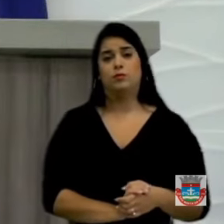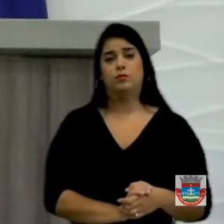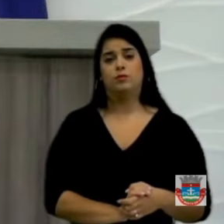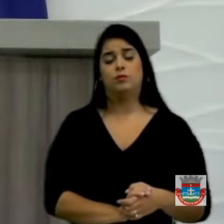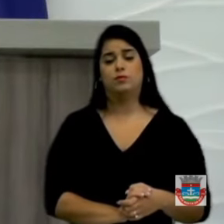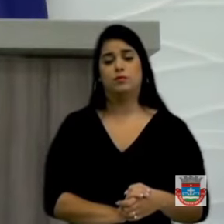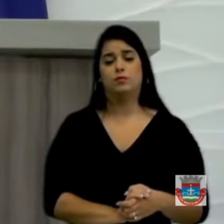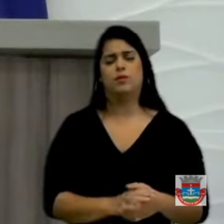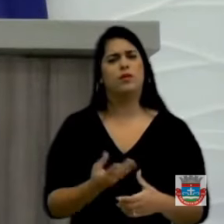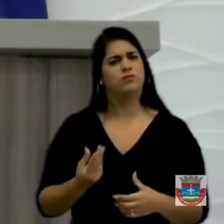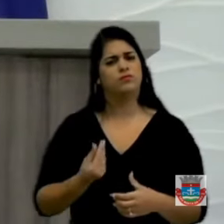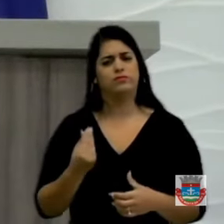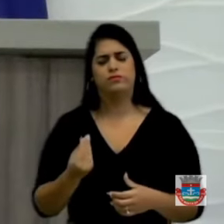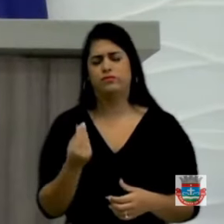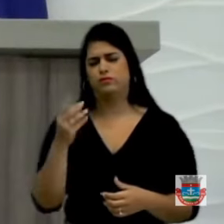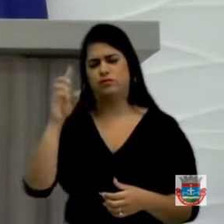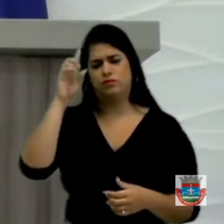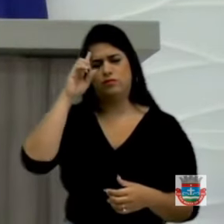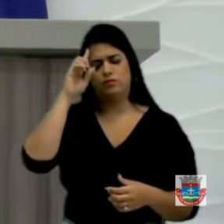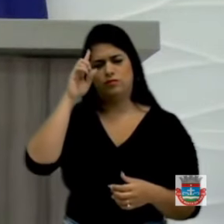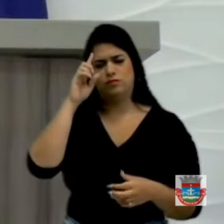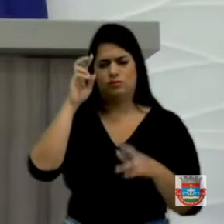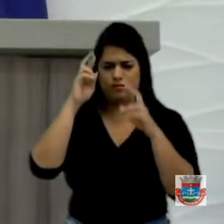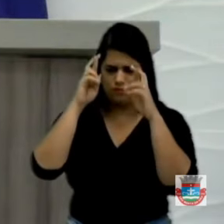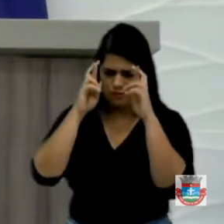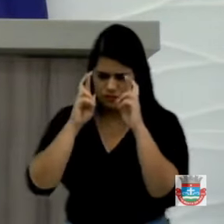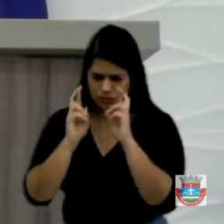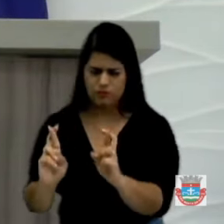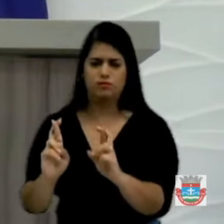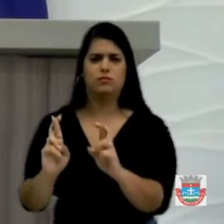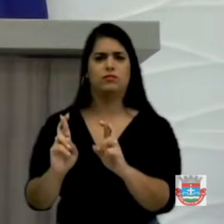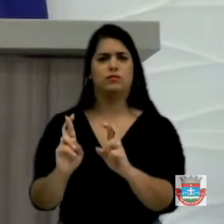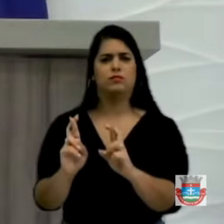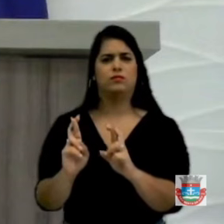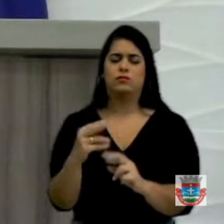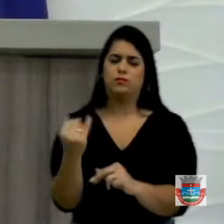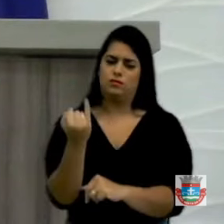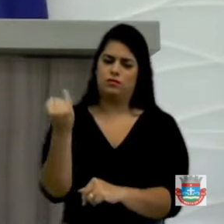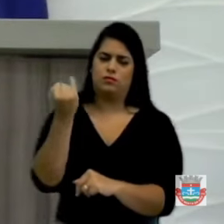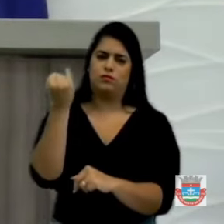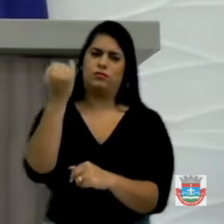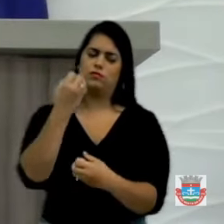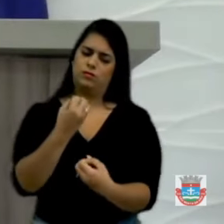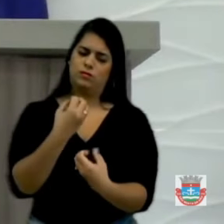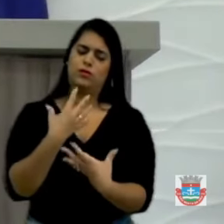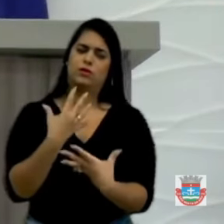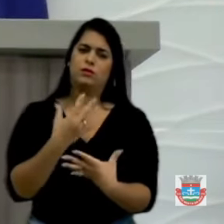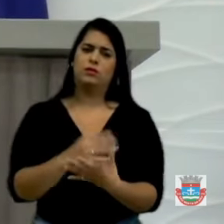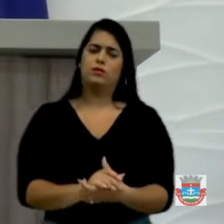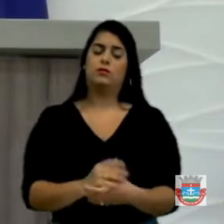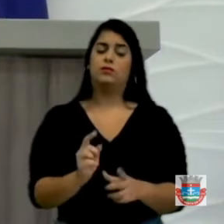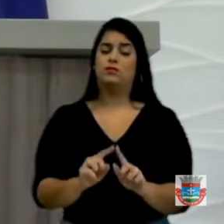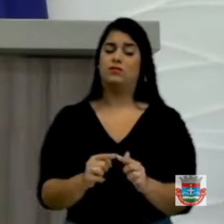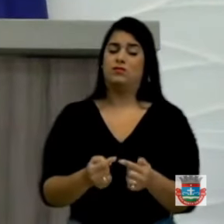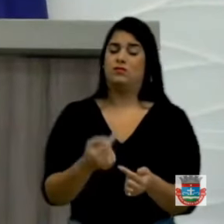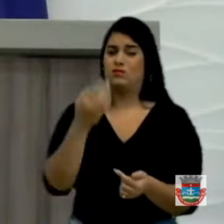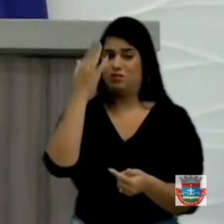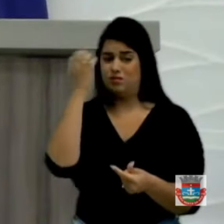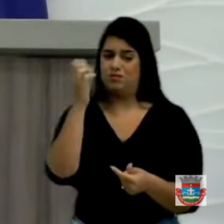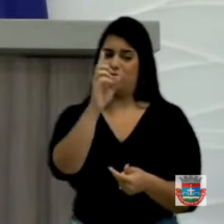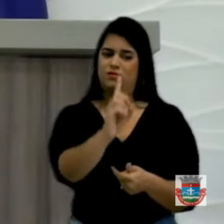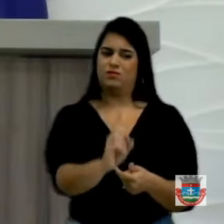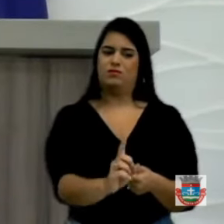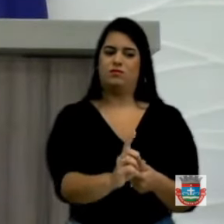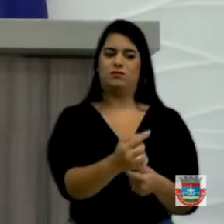vê isso, vive isso, respeito, muito bom respeitar. Mas a gente sabe o direito de cada